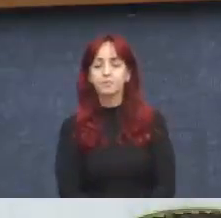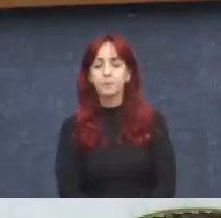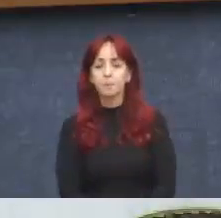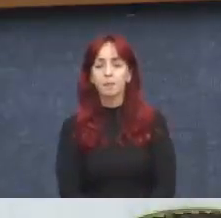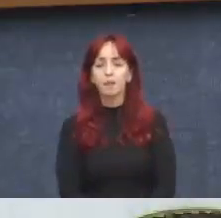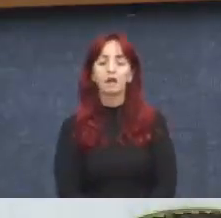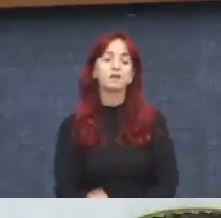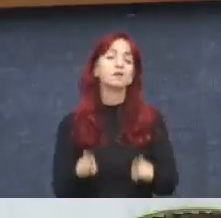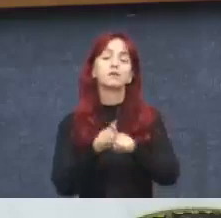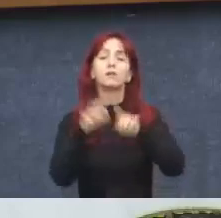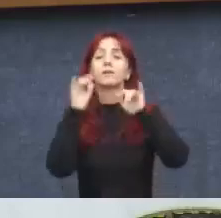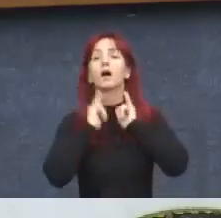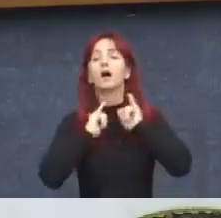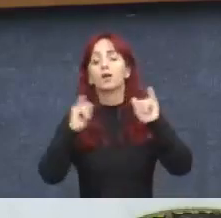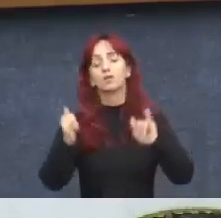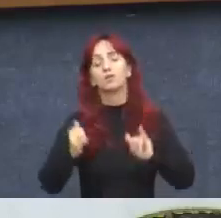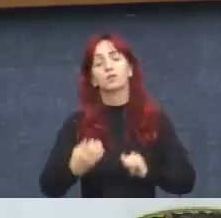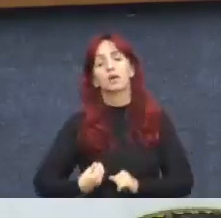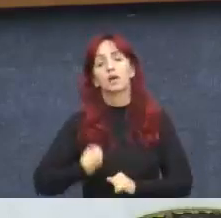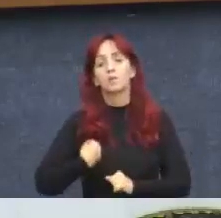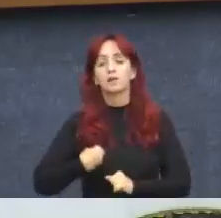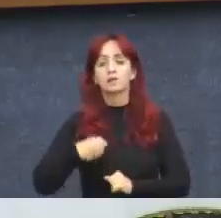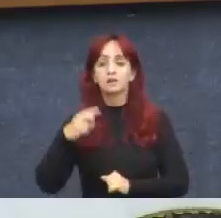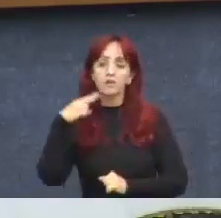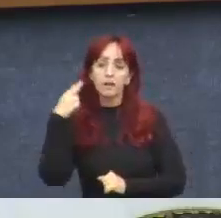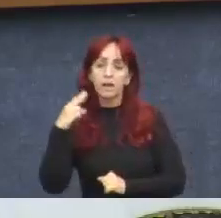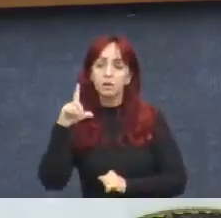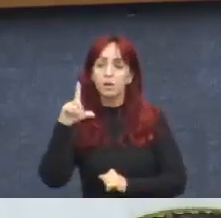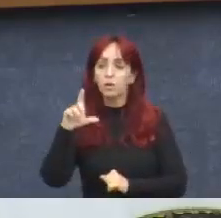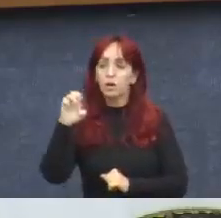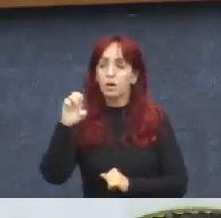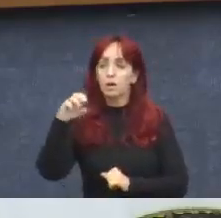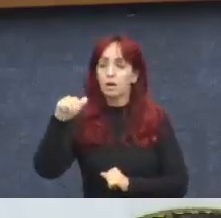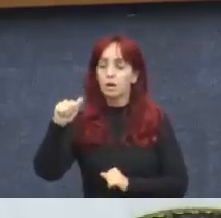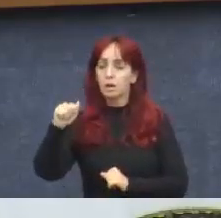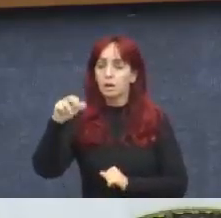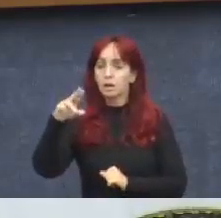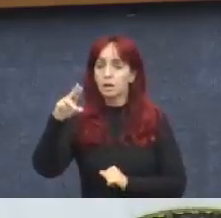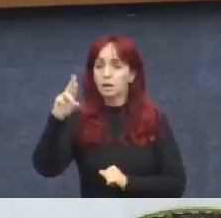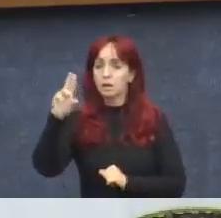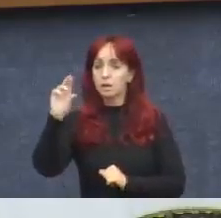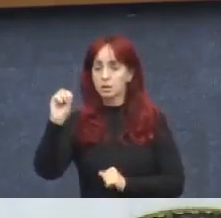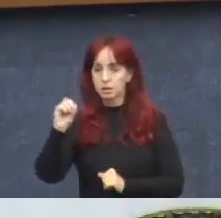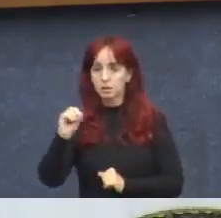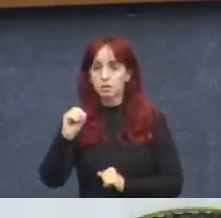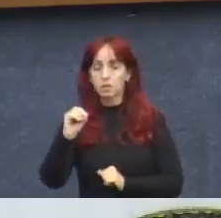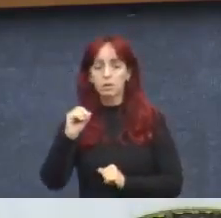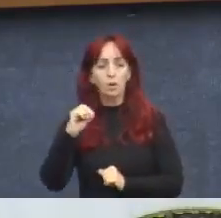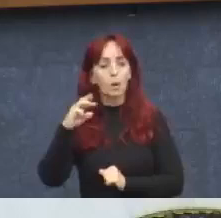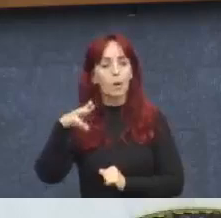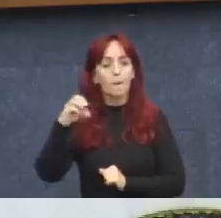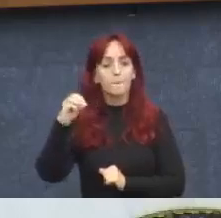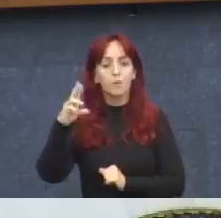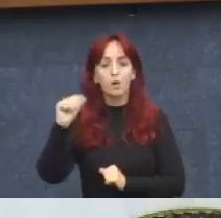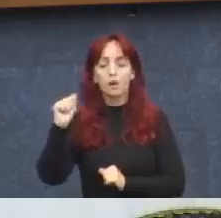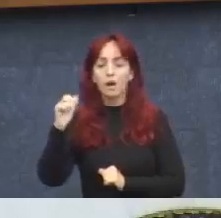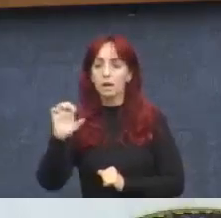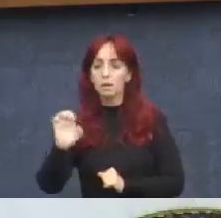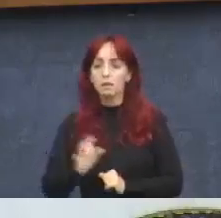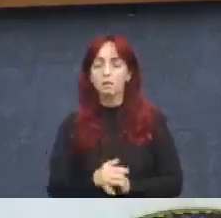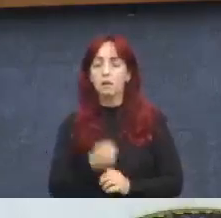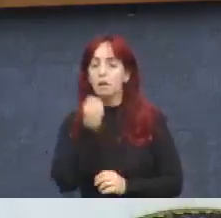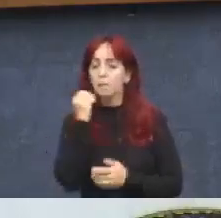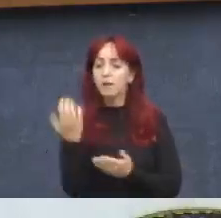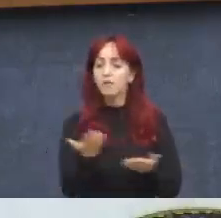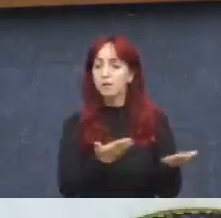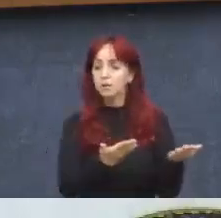quero anunciar a presença do vereador Leandro Moraes, PSTB. Pouso Alegre, está presente aí, vereador. Bem-vindo. Chega